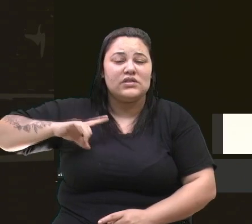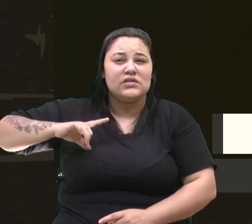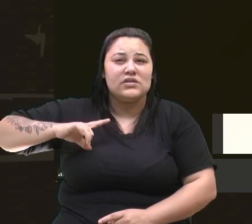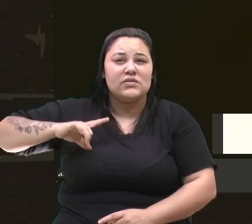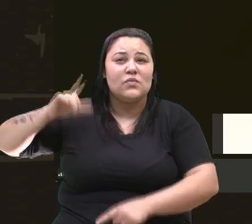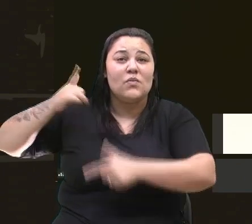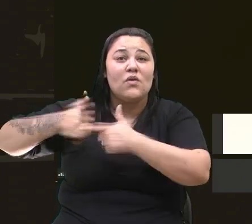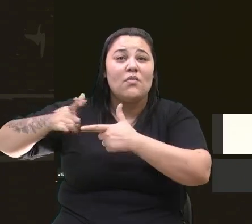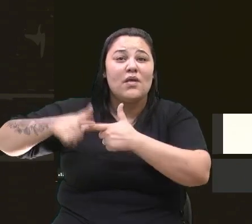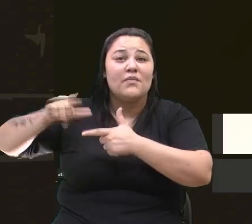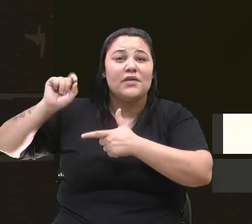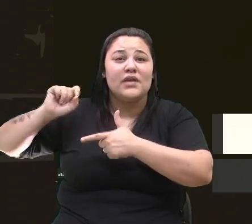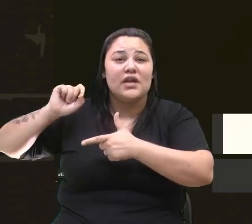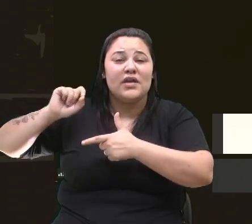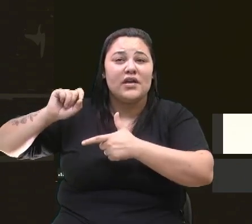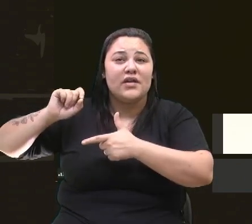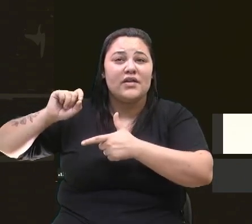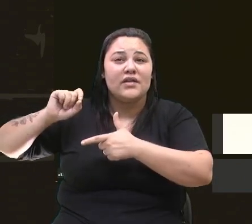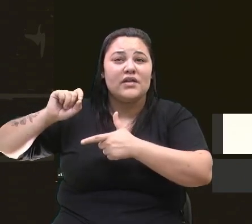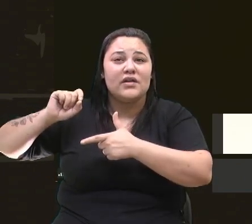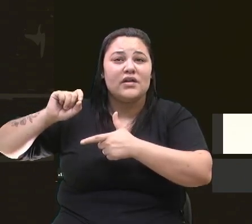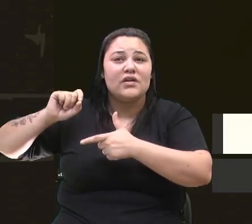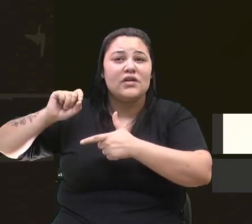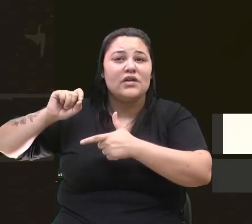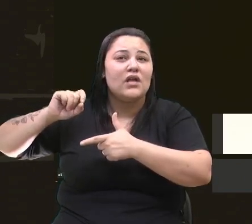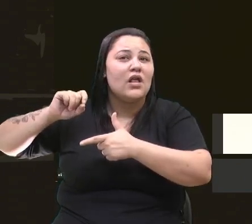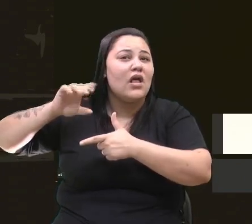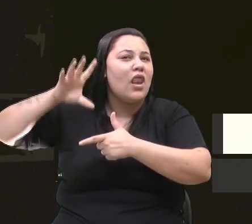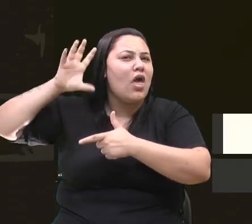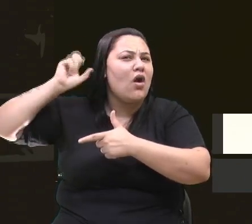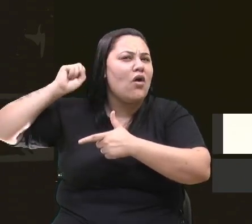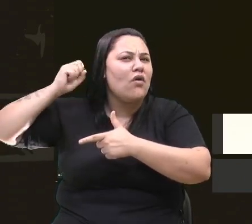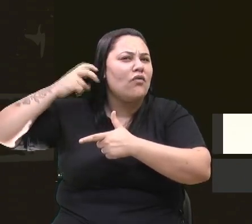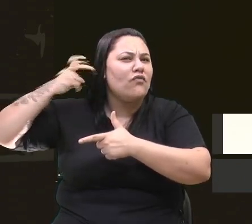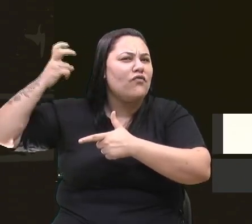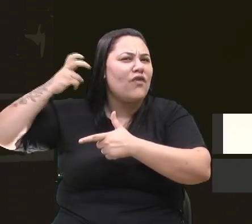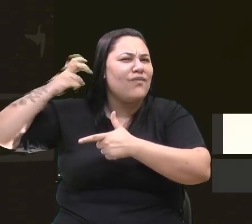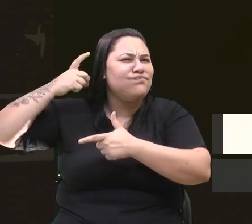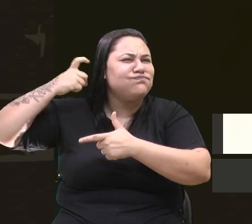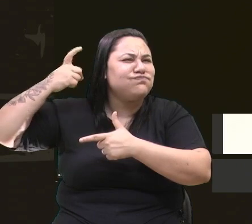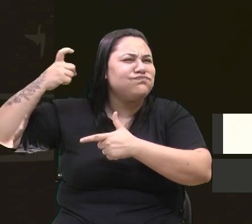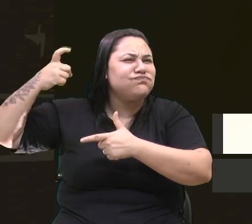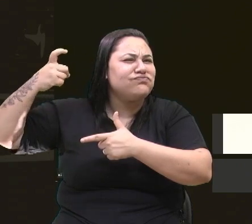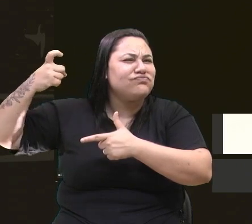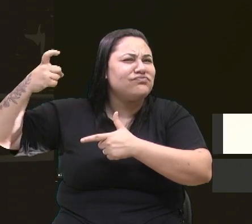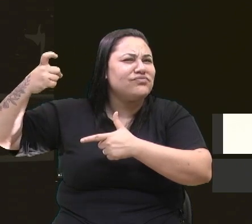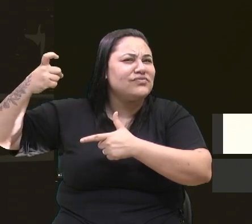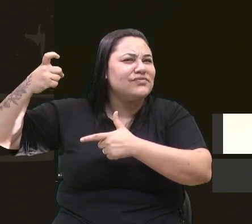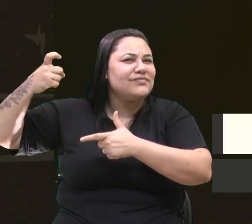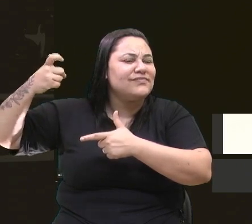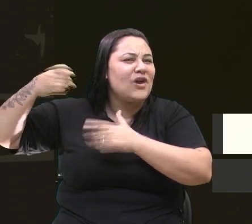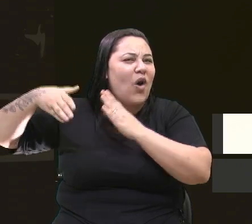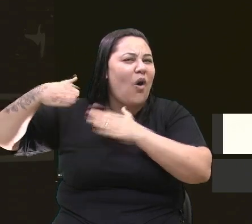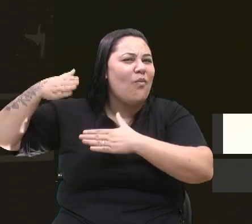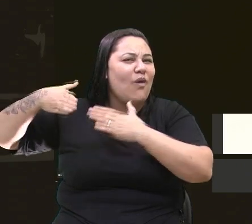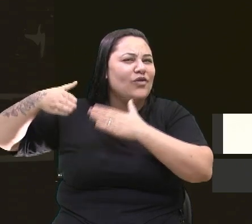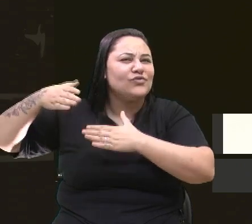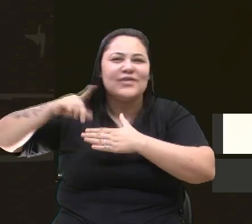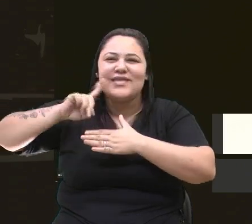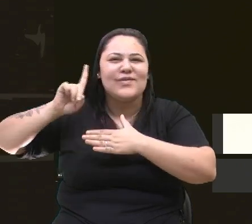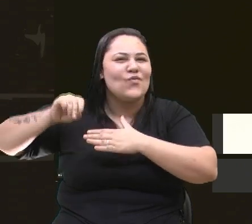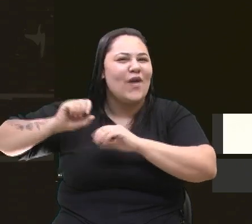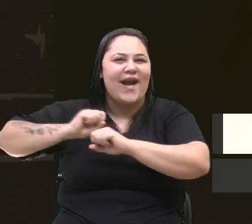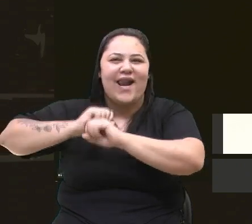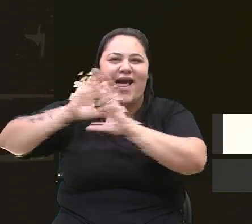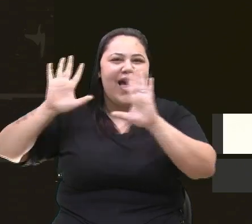que esse aparelho ele vai ouvir uma voz, uns ruídos robóticos. E como eu estou